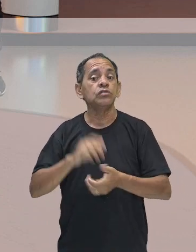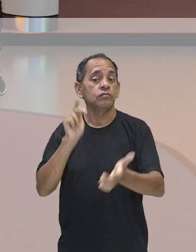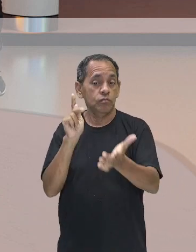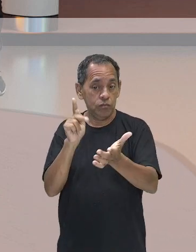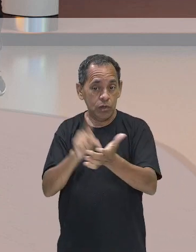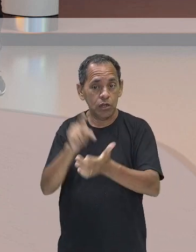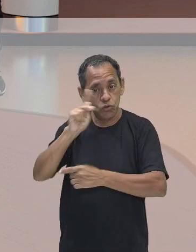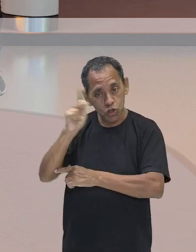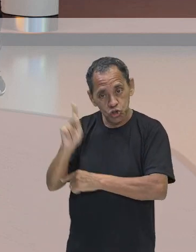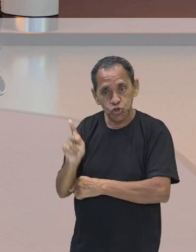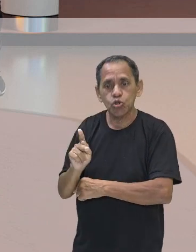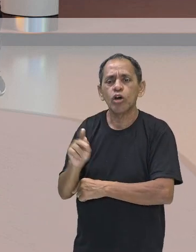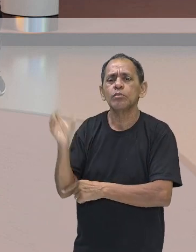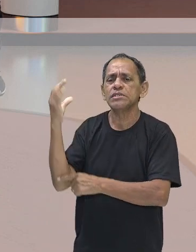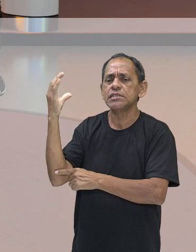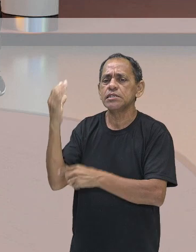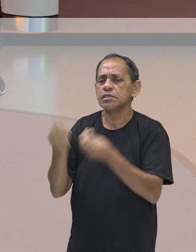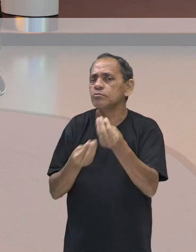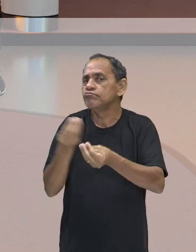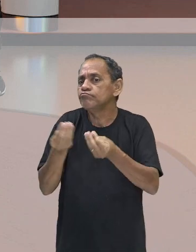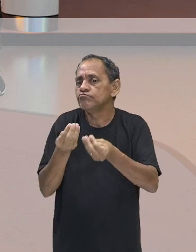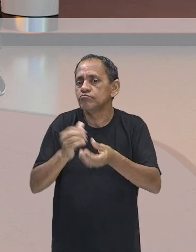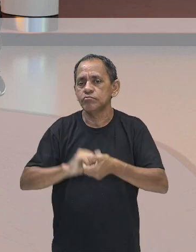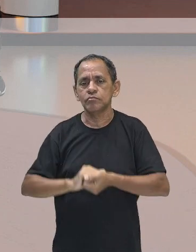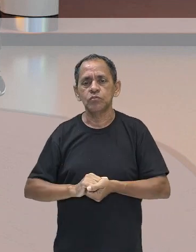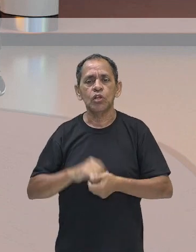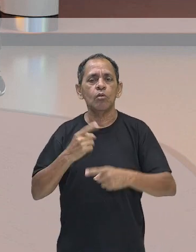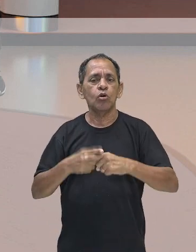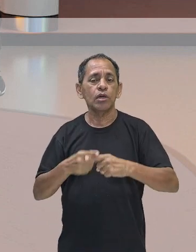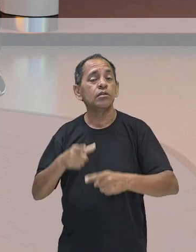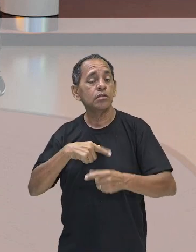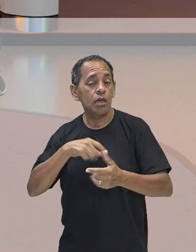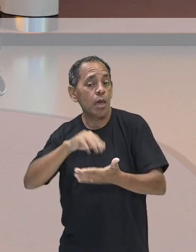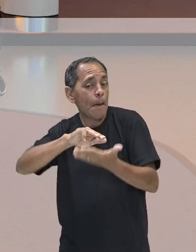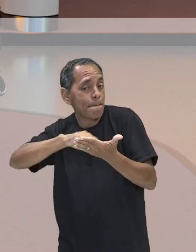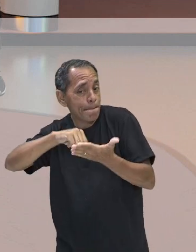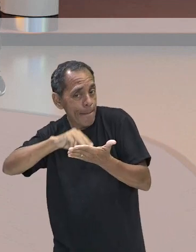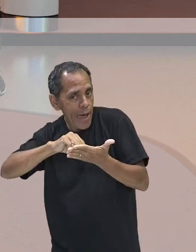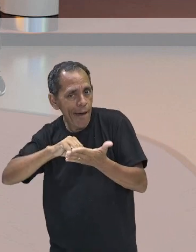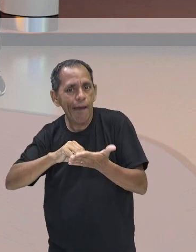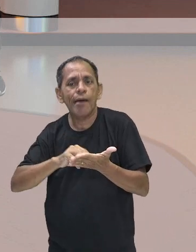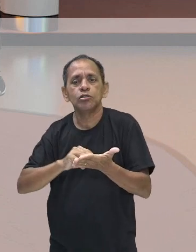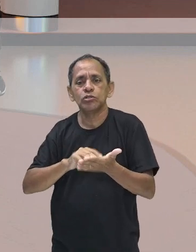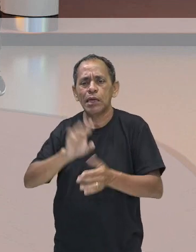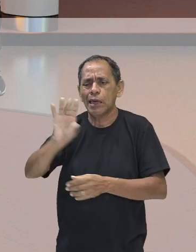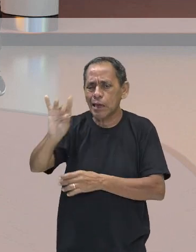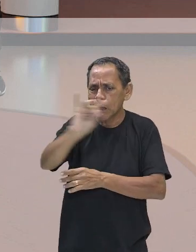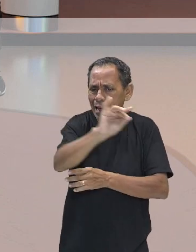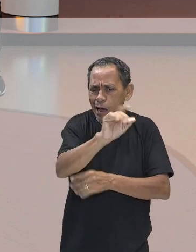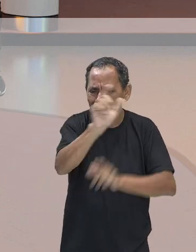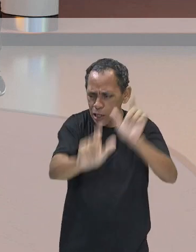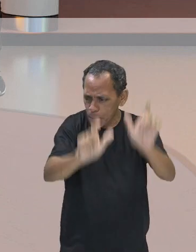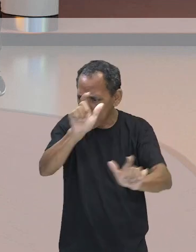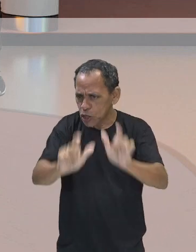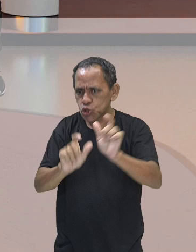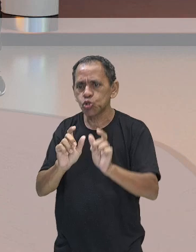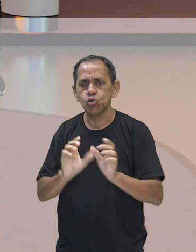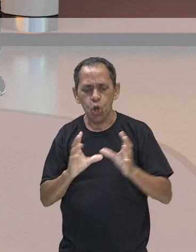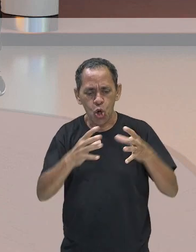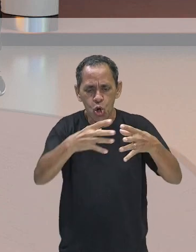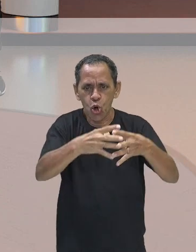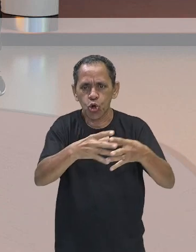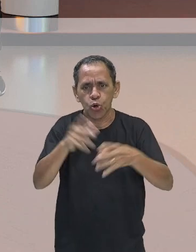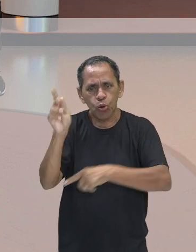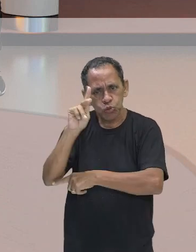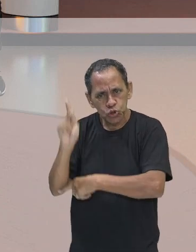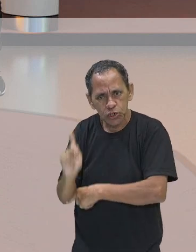história é uma ciência? Porque ela tem métodos. Cada historiador, cada corrente historiográfica, ela